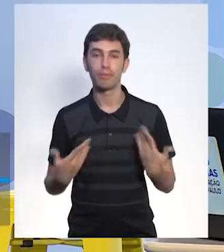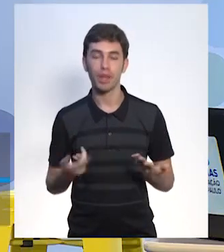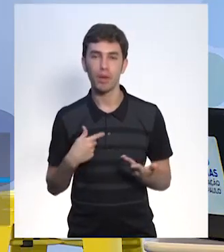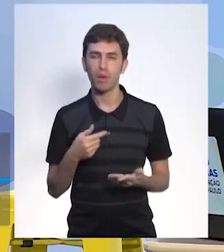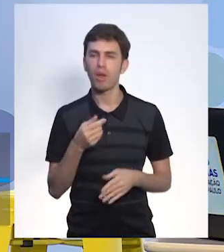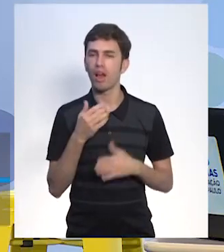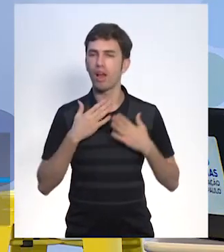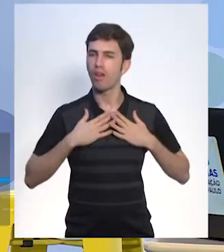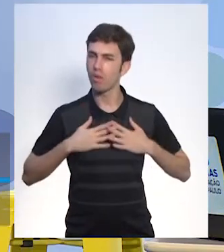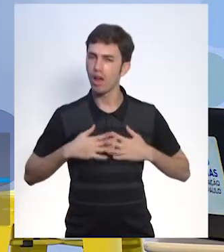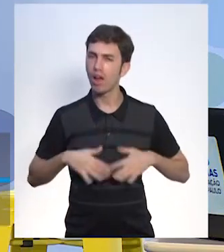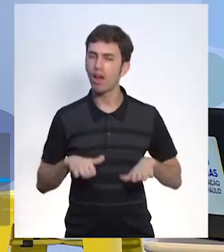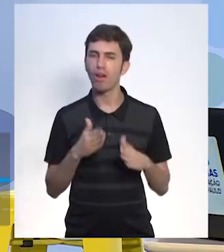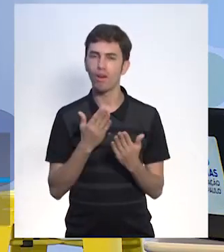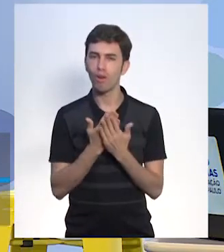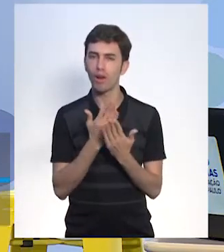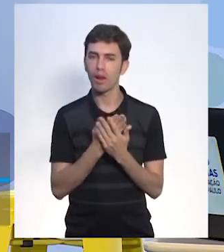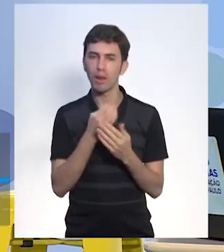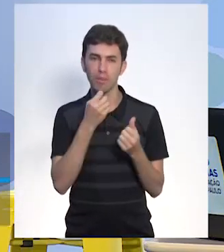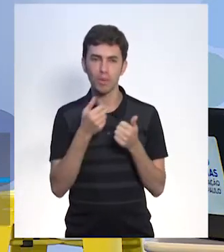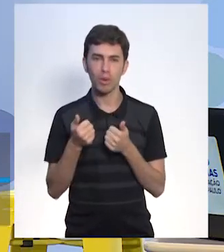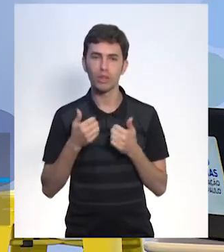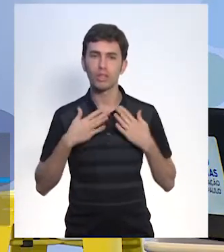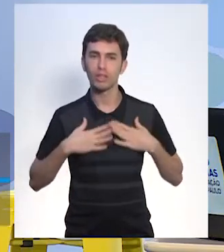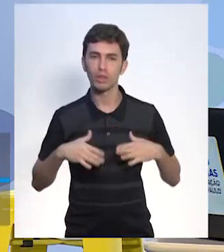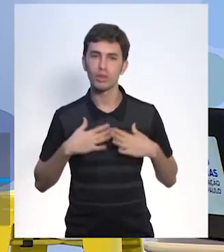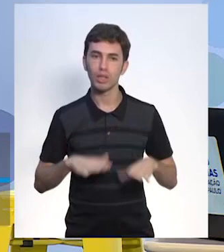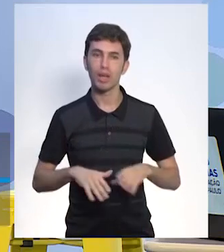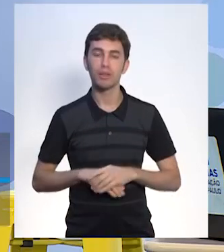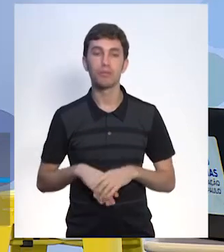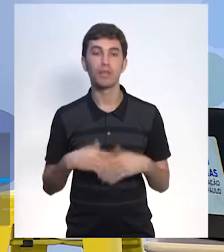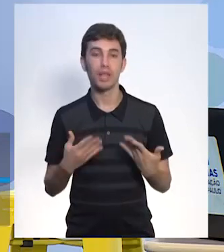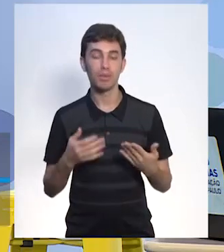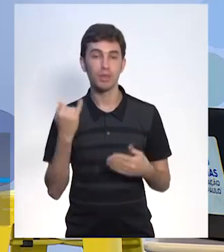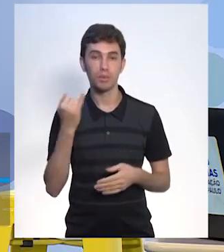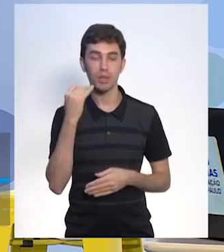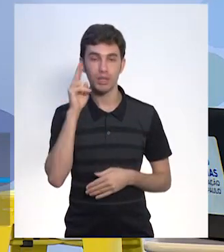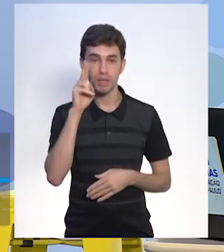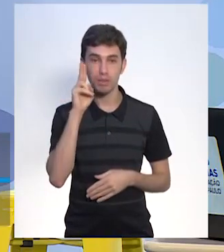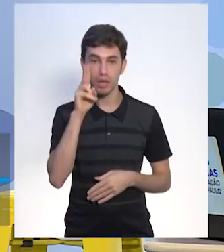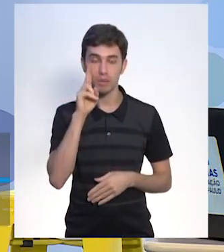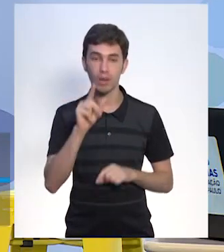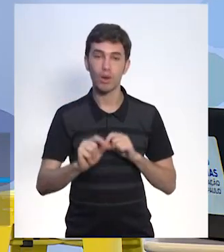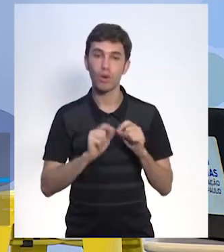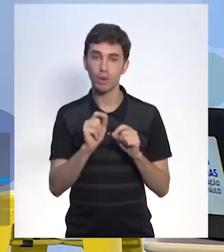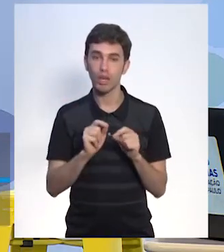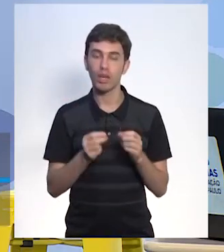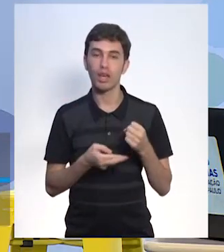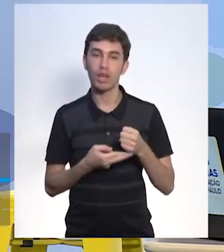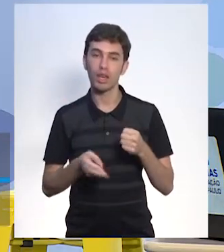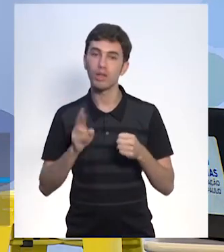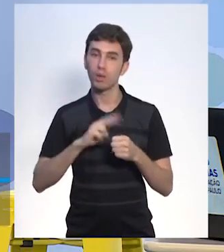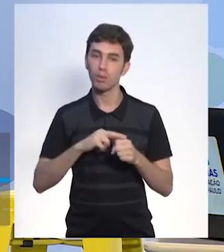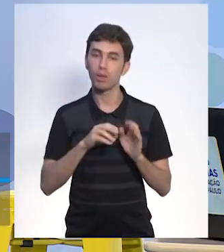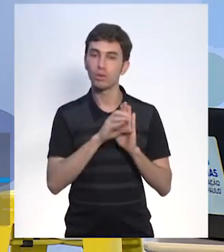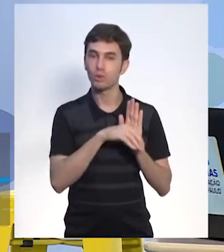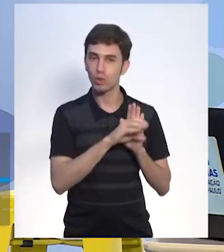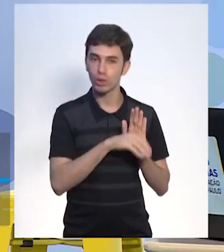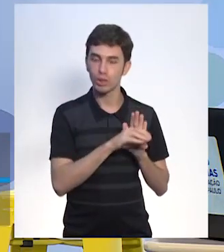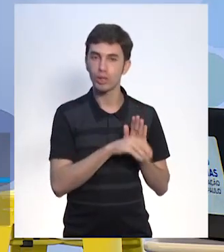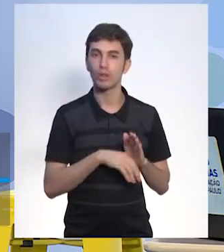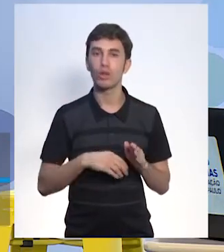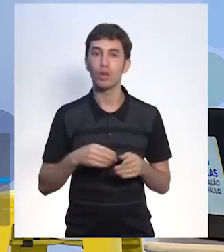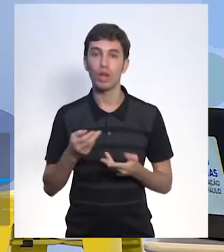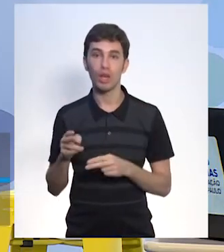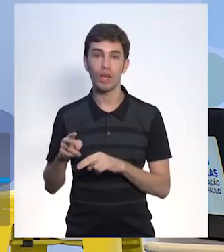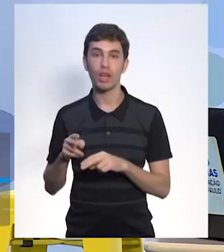trabalhou anteriormente, mas sempre a gente reforça a ideia. O que é? A ideia é retomar esses conceitos, reforçar